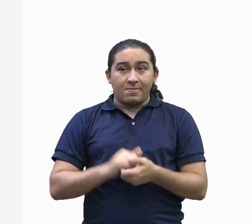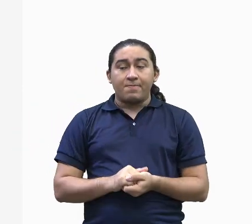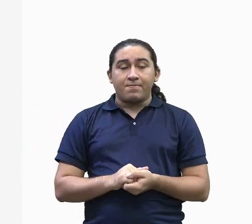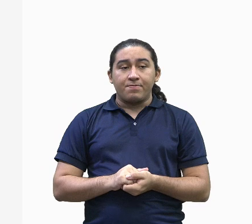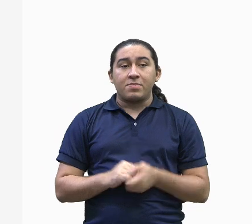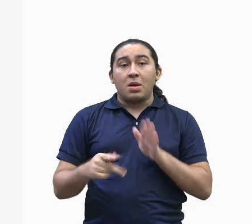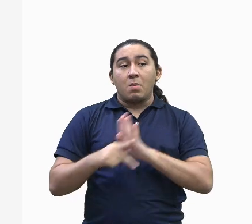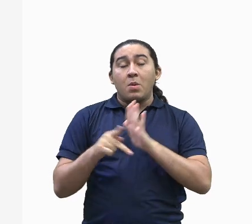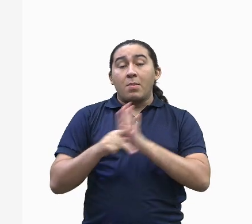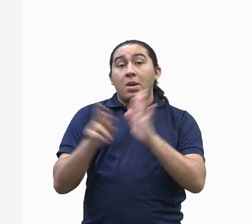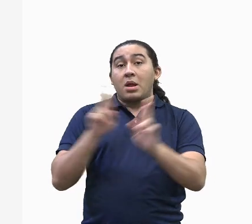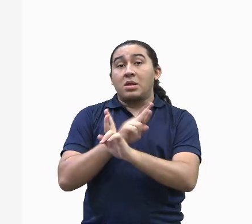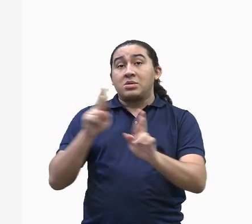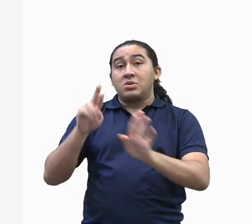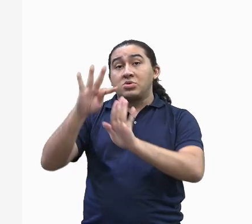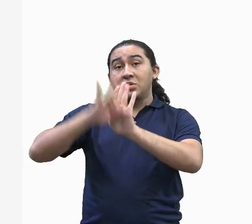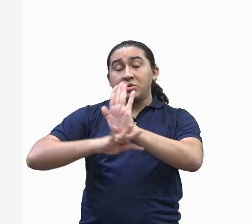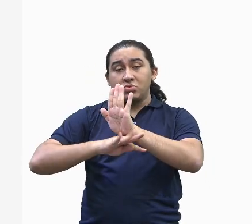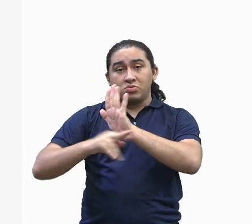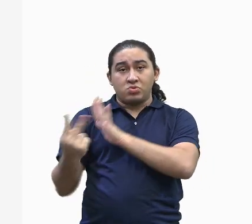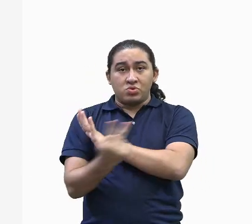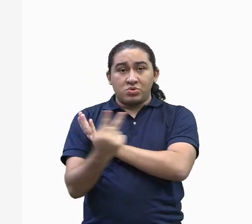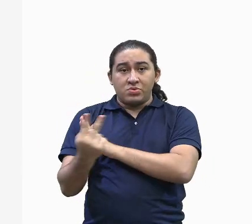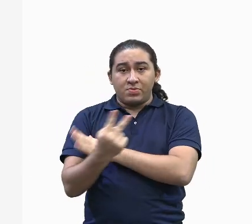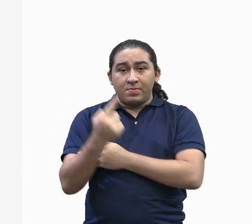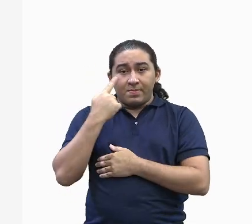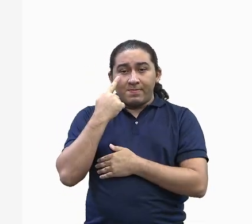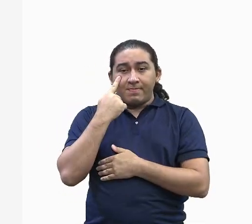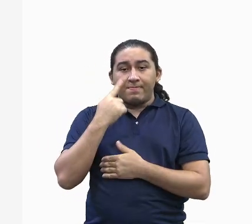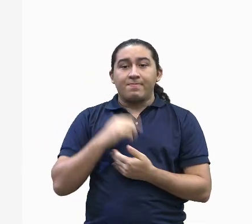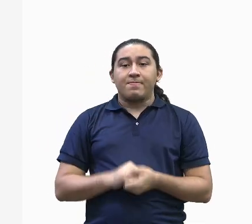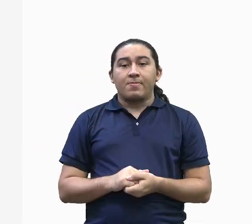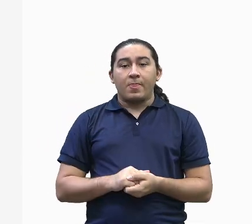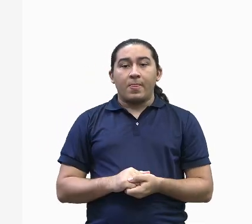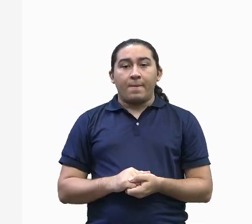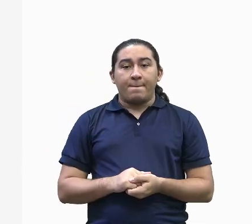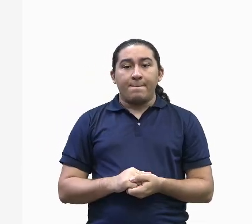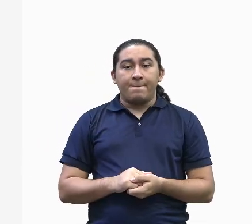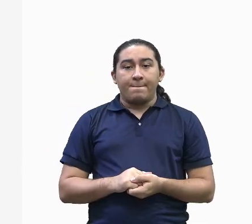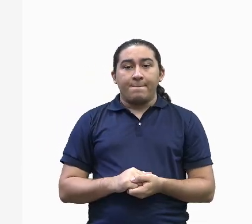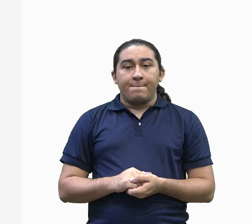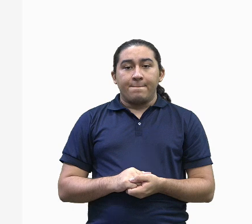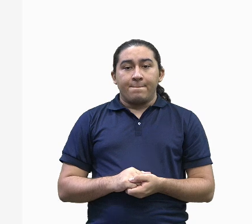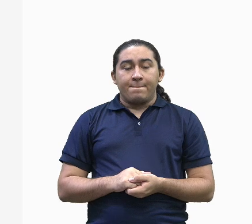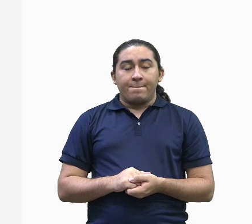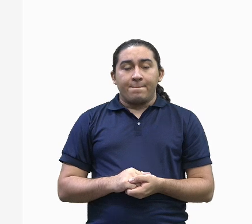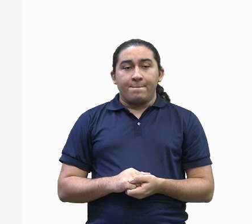da intertextualidade desse texto original com a nossa,